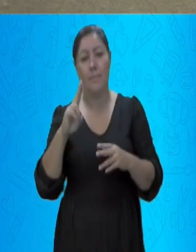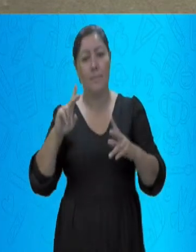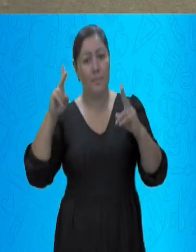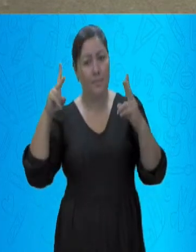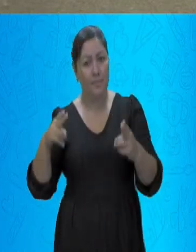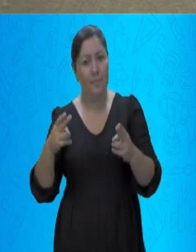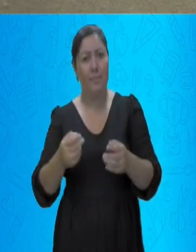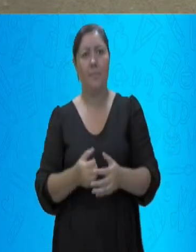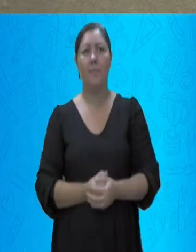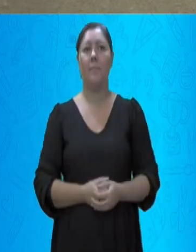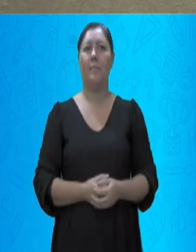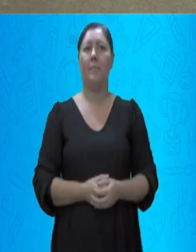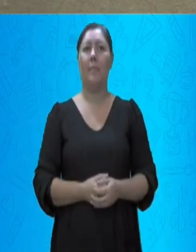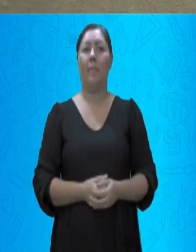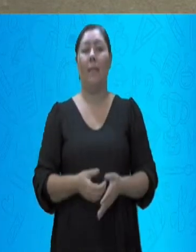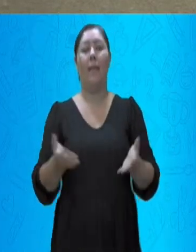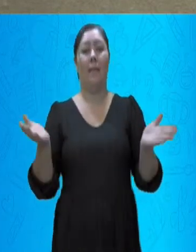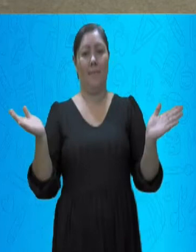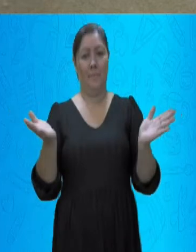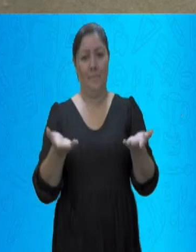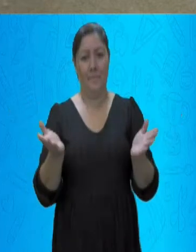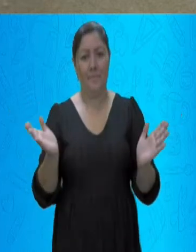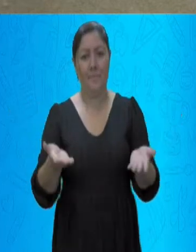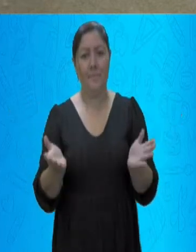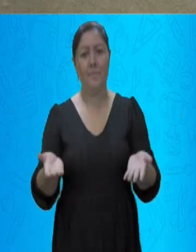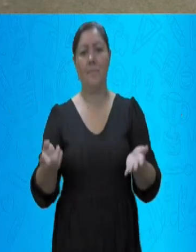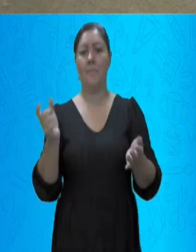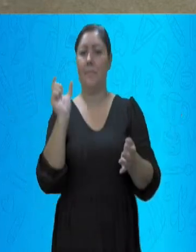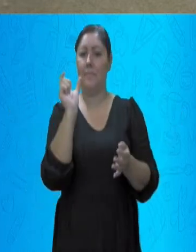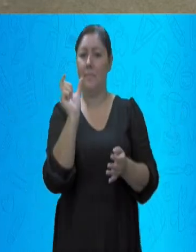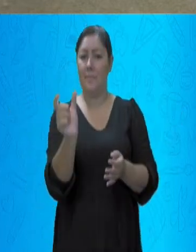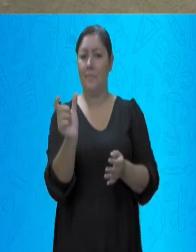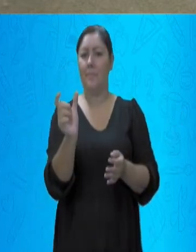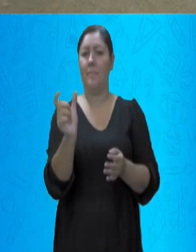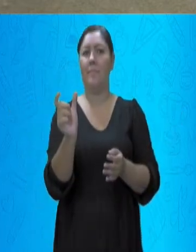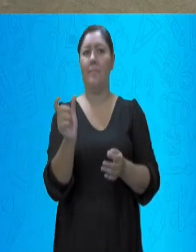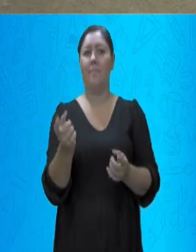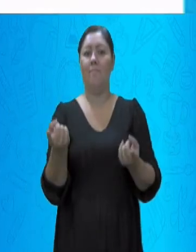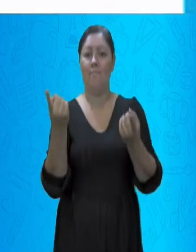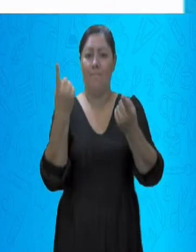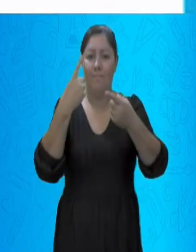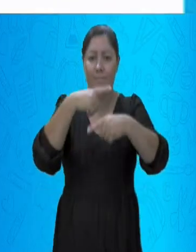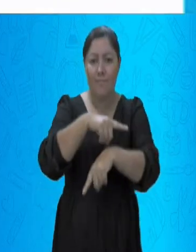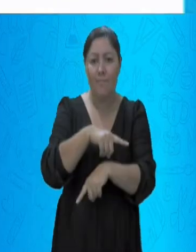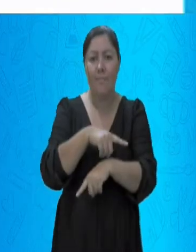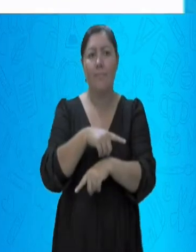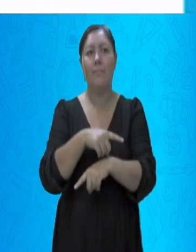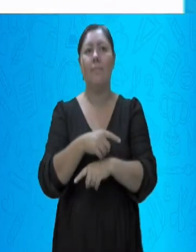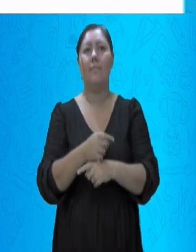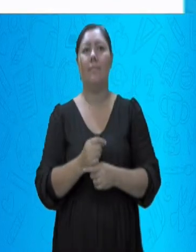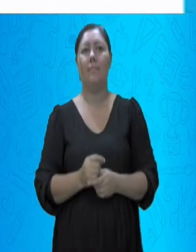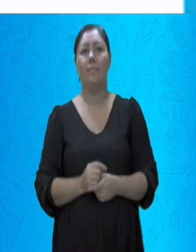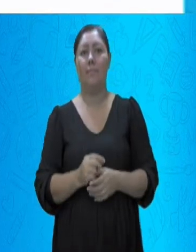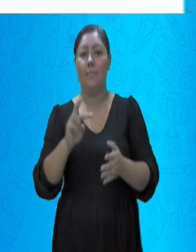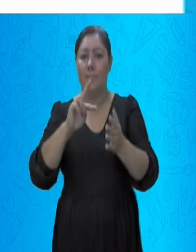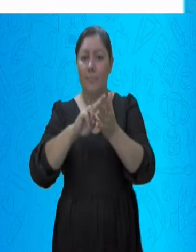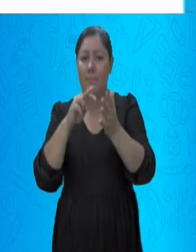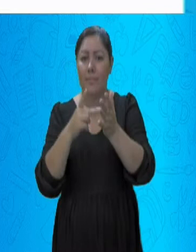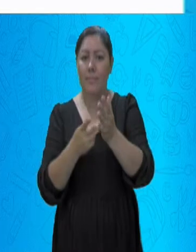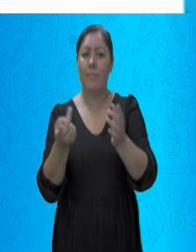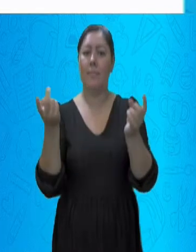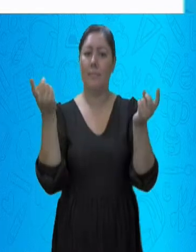Agora vem os antônimos. Os antônimos, vamos lá, vamos aprender um pouquinho. Refere-se a uma palavra que tem o